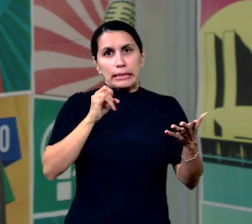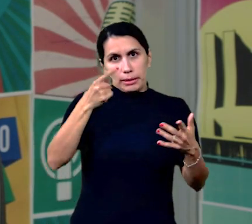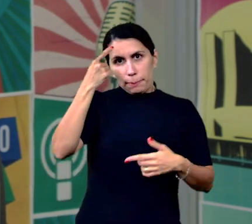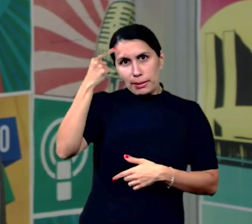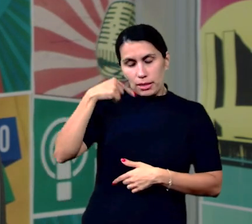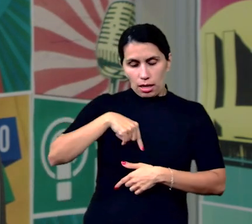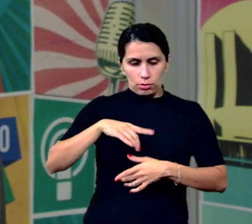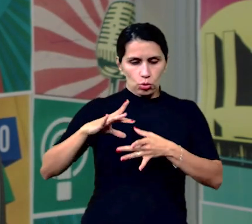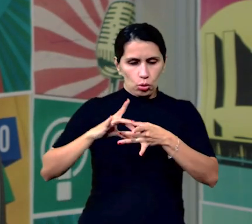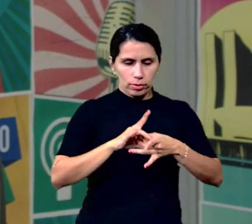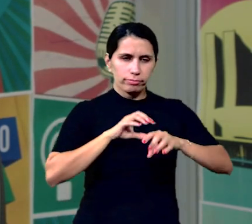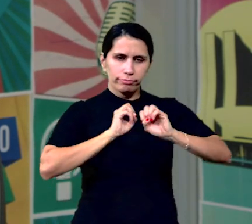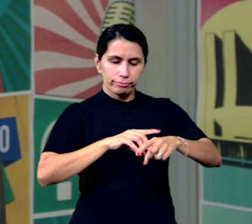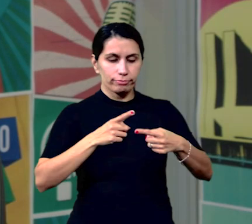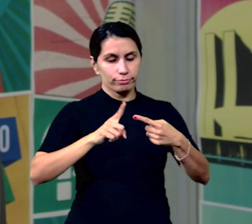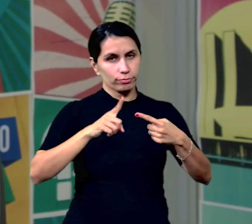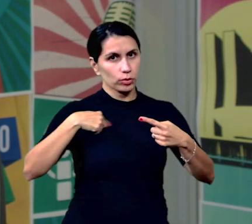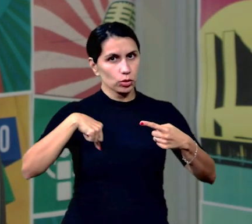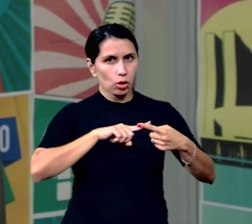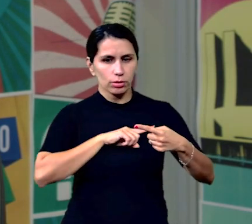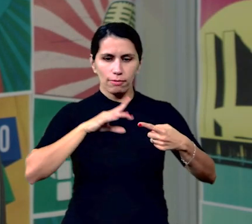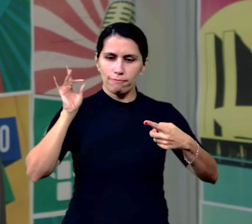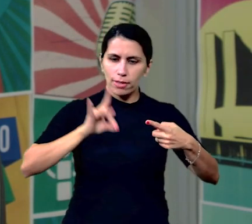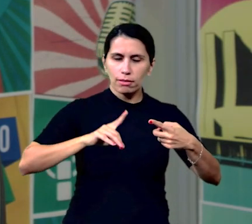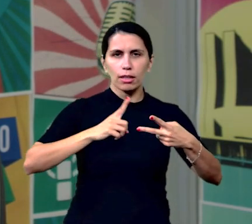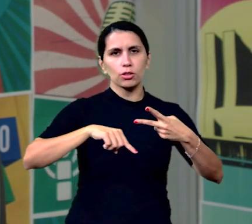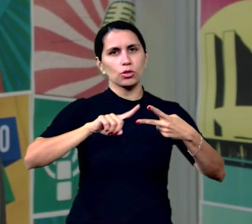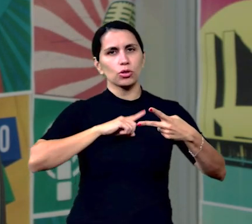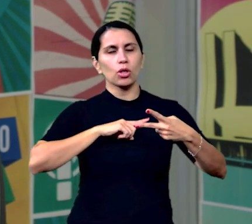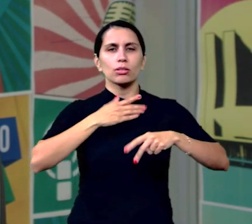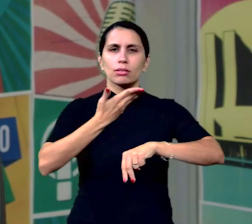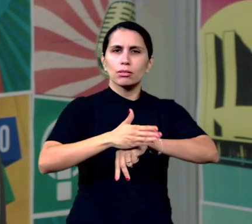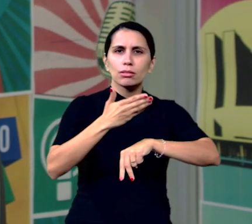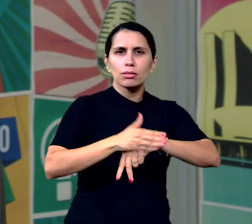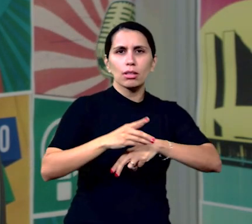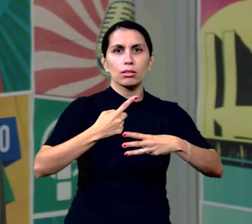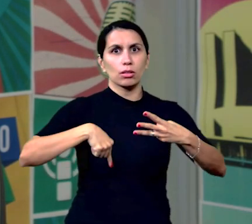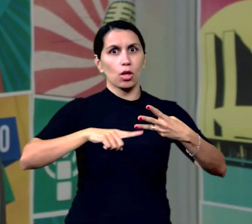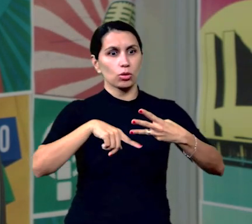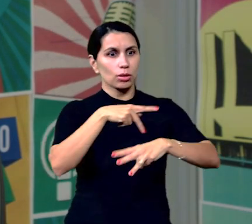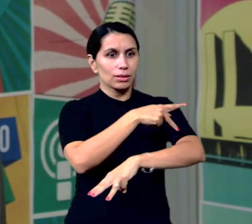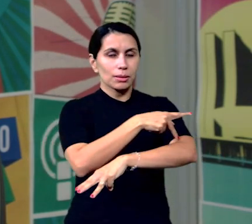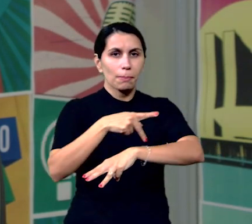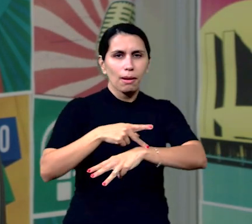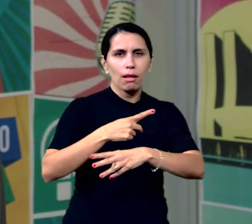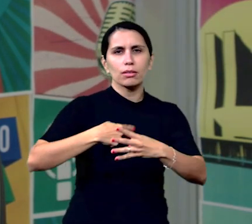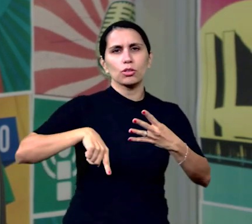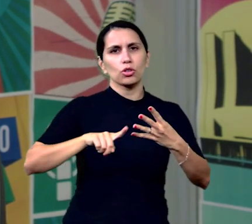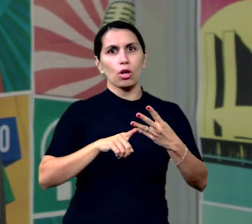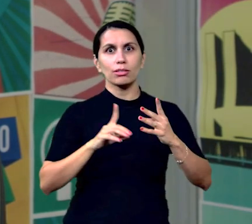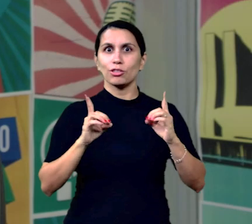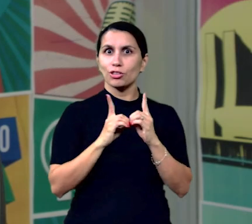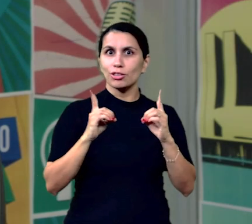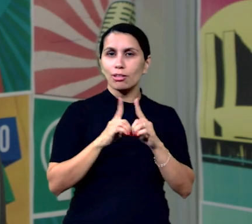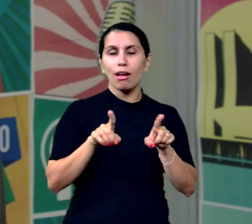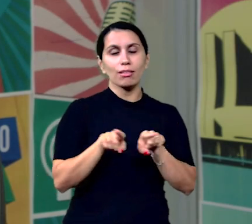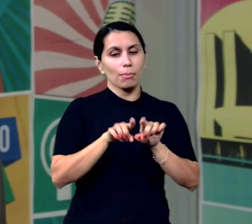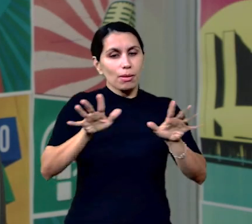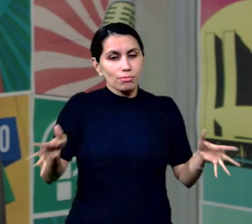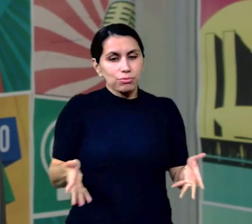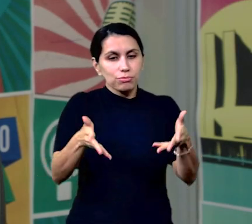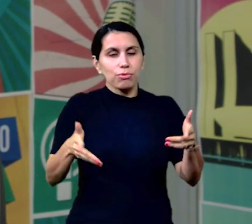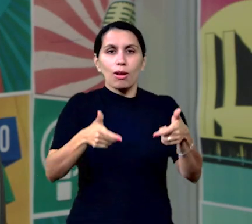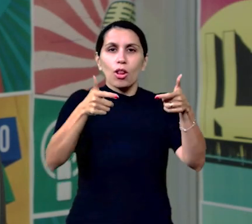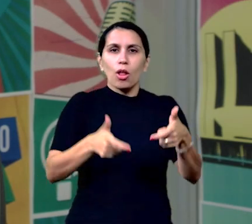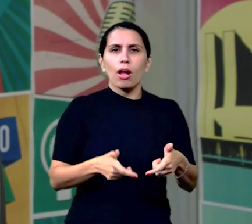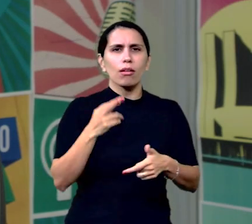as nossas verdades, as nossas práticas pedagógicas e didáticas, promover espaço de